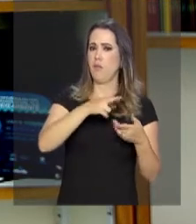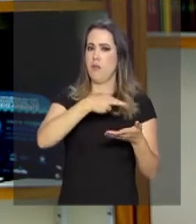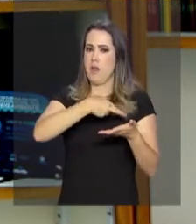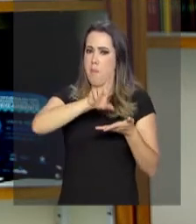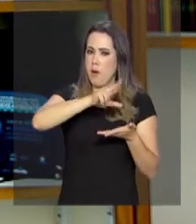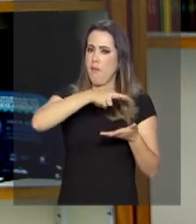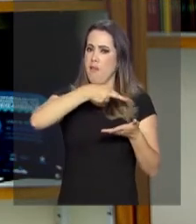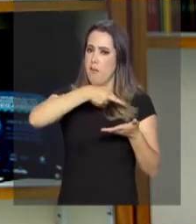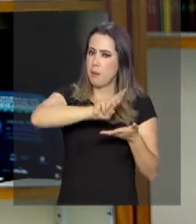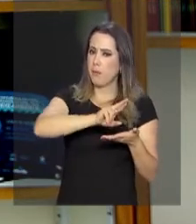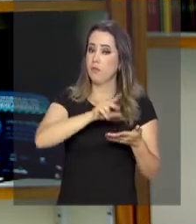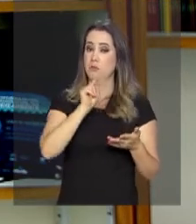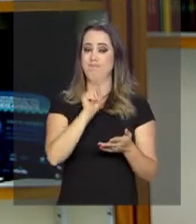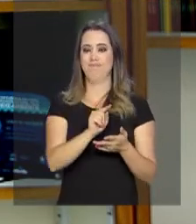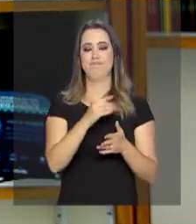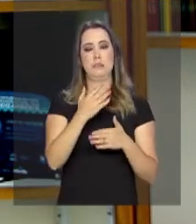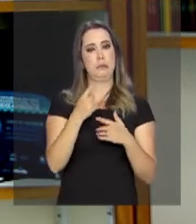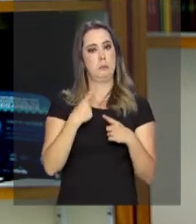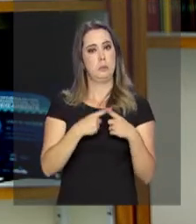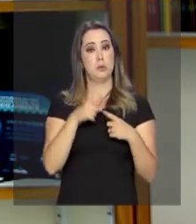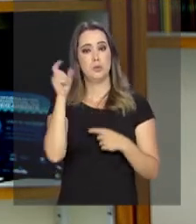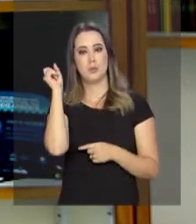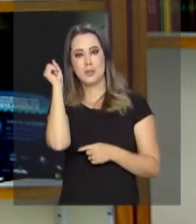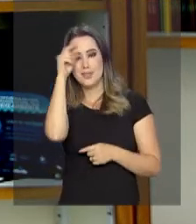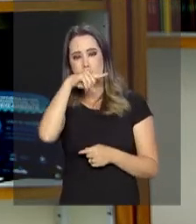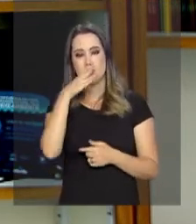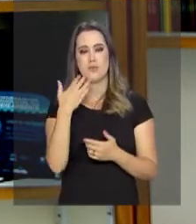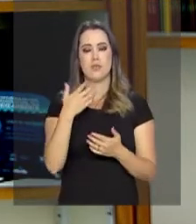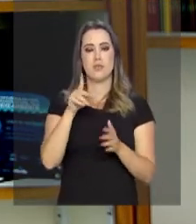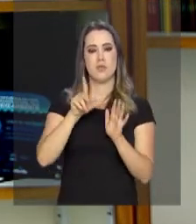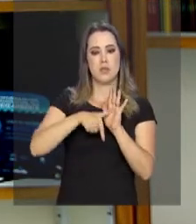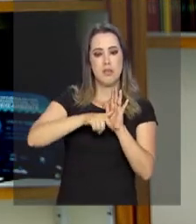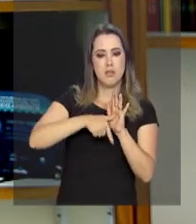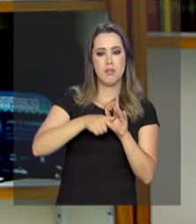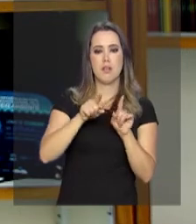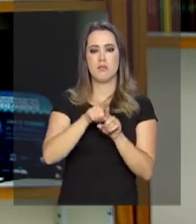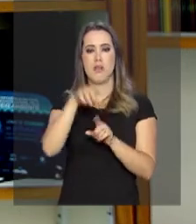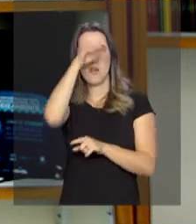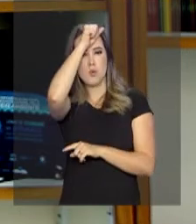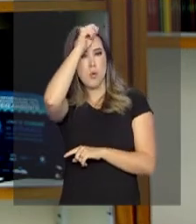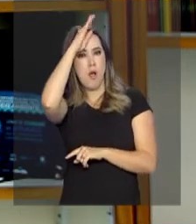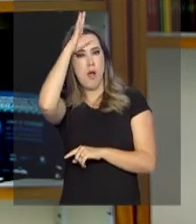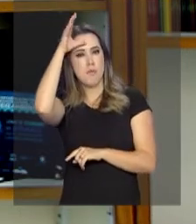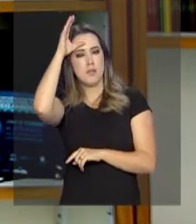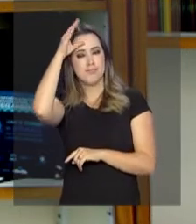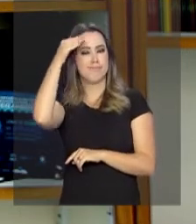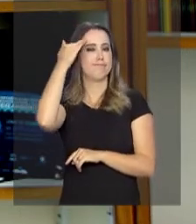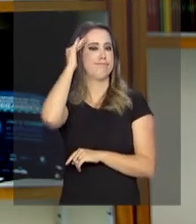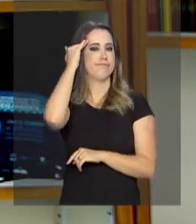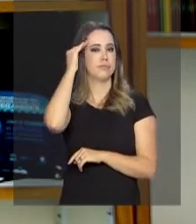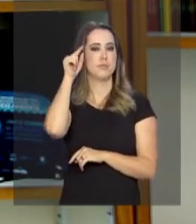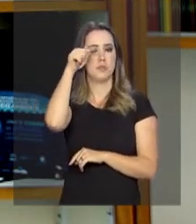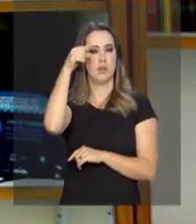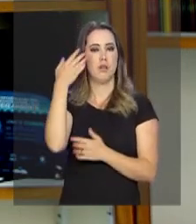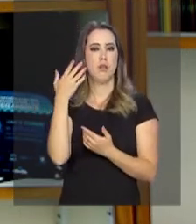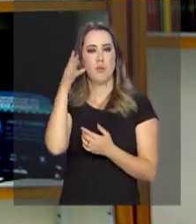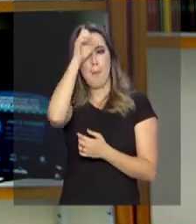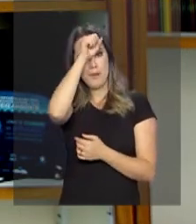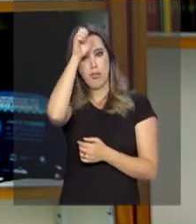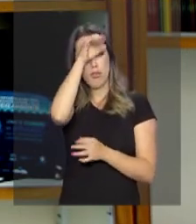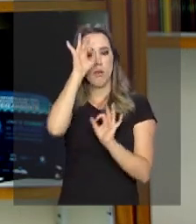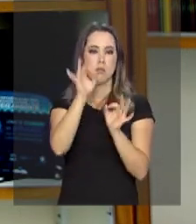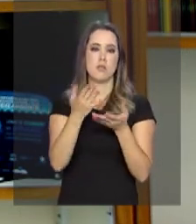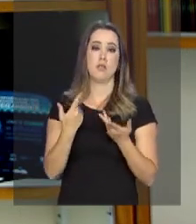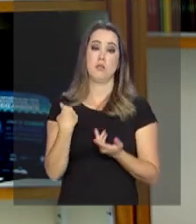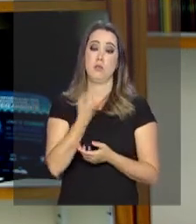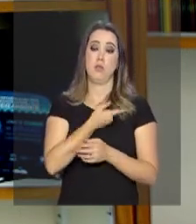ano, você percebe que tem uma deficiência, uma defasagem muito forte ali na alfabetização. Então, a gente lançou um programa, que é o Programa Mais